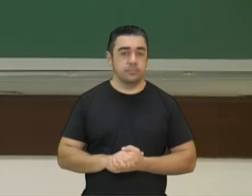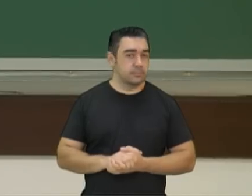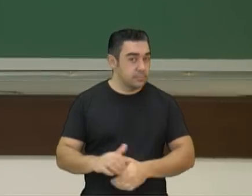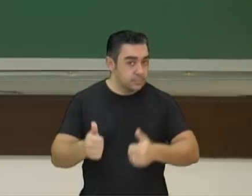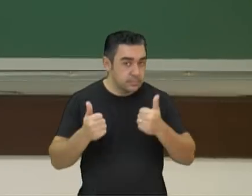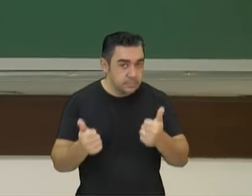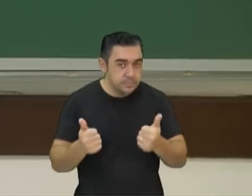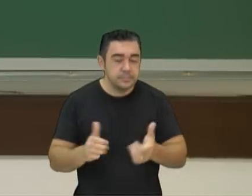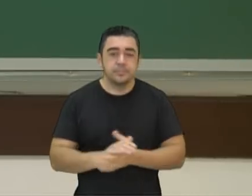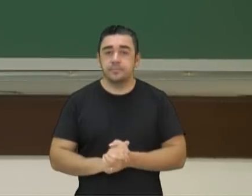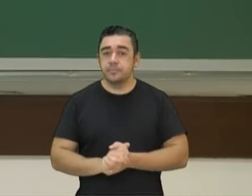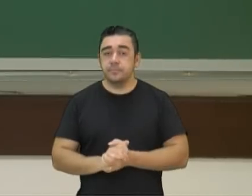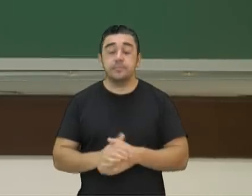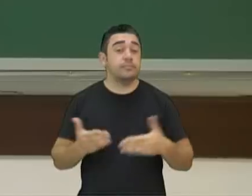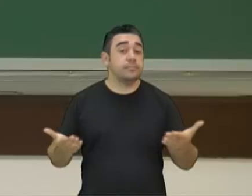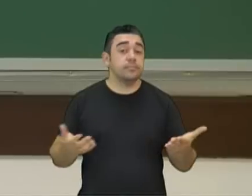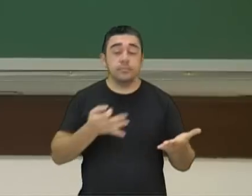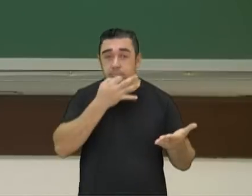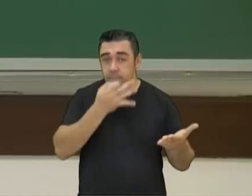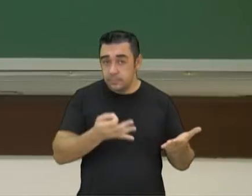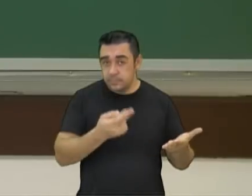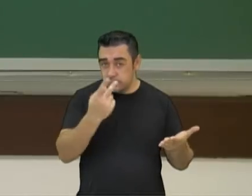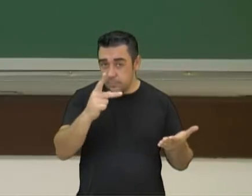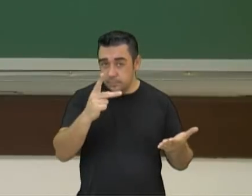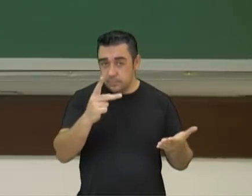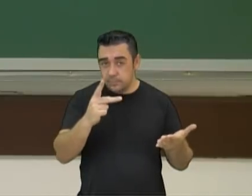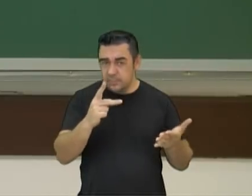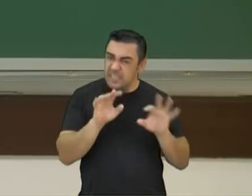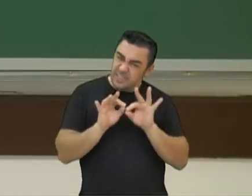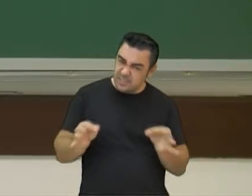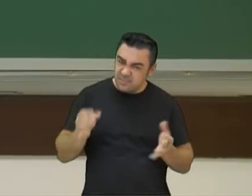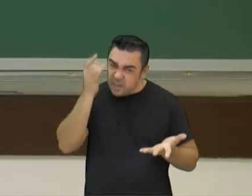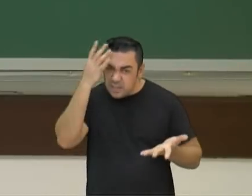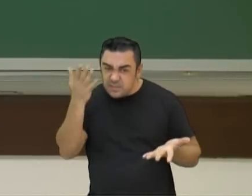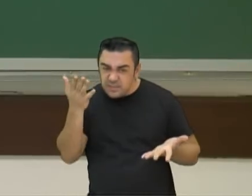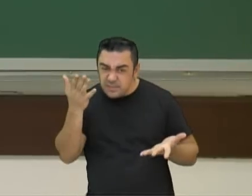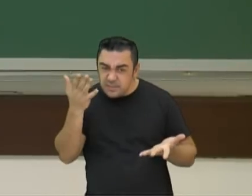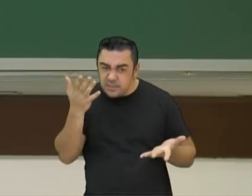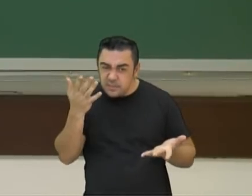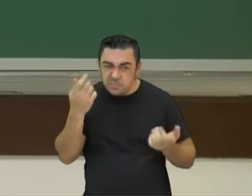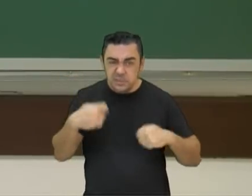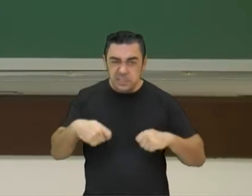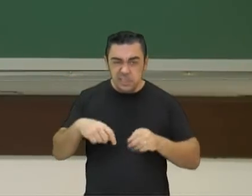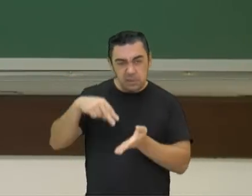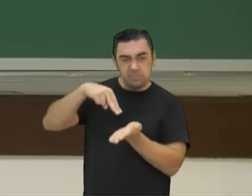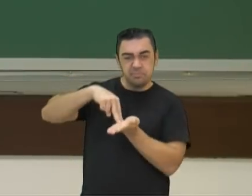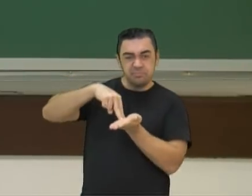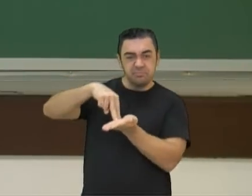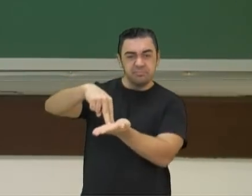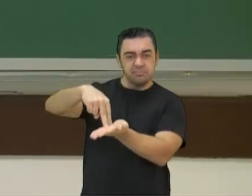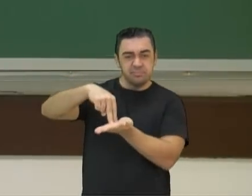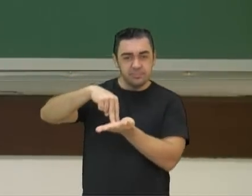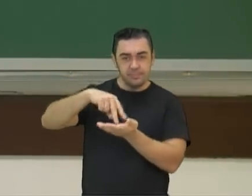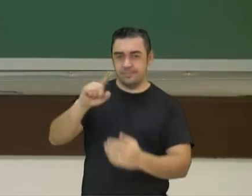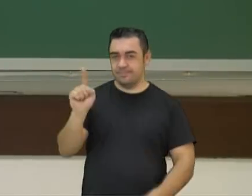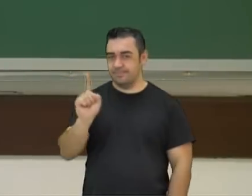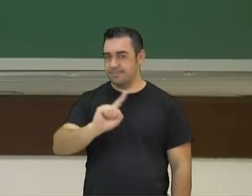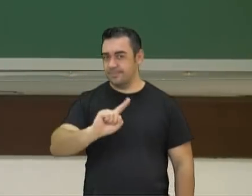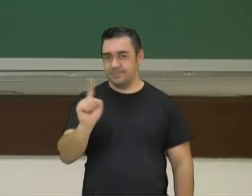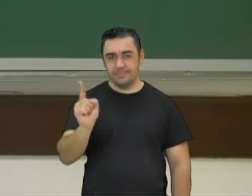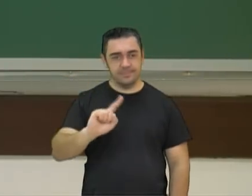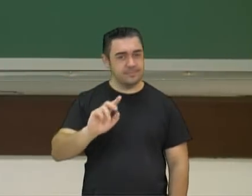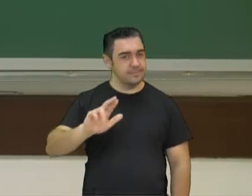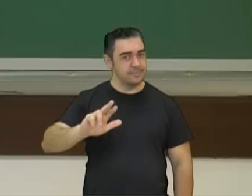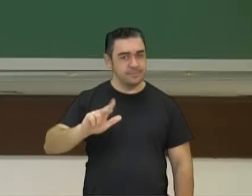Muito bem. E aí, qual é a sua opinião? É bem simples e fácil? Só precisa parar na prancha, né? Não, não é bem